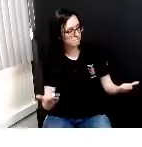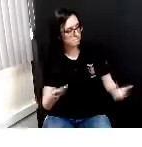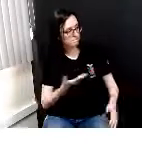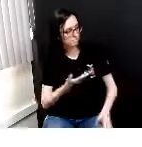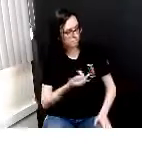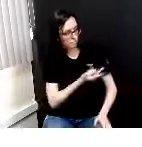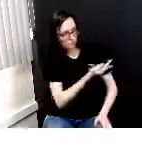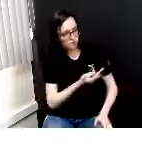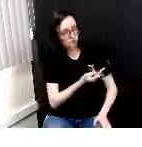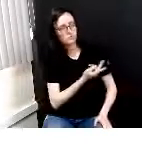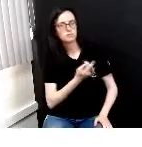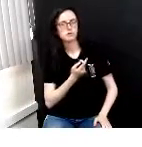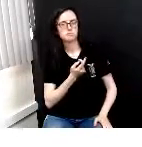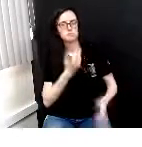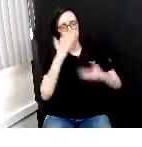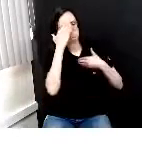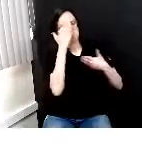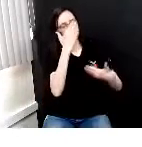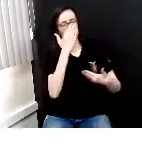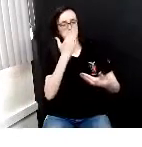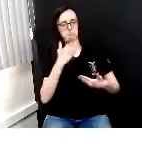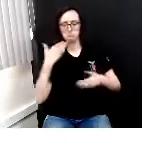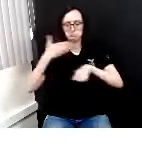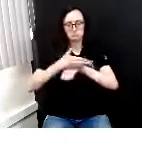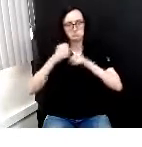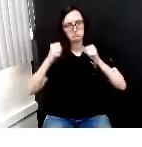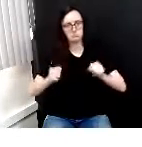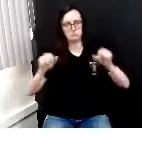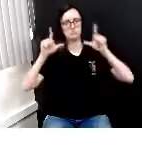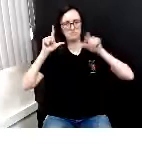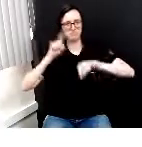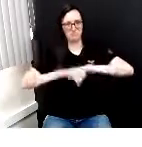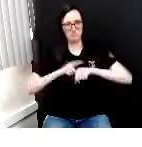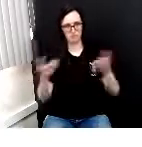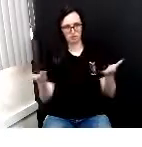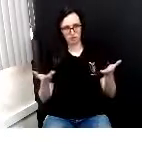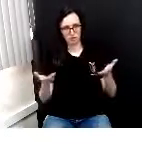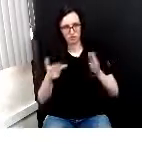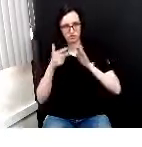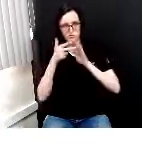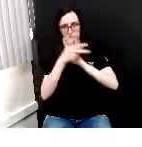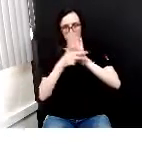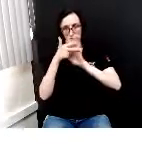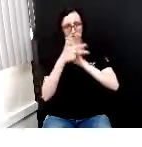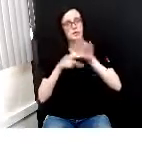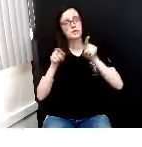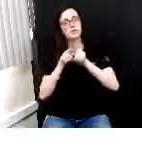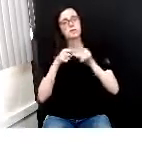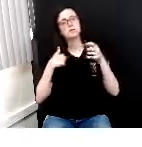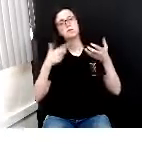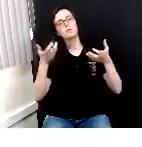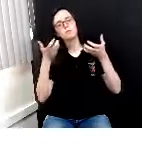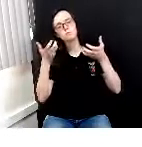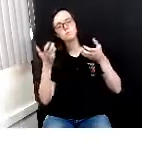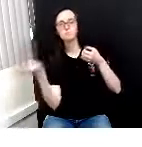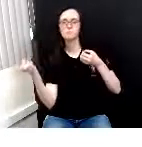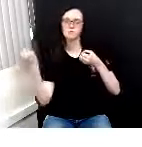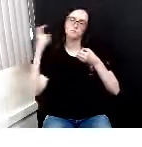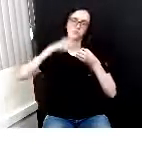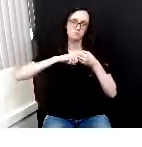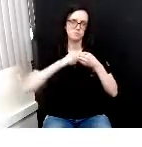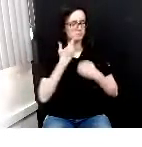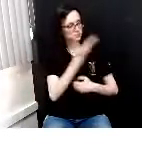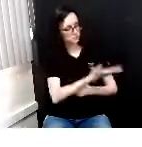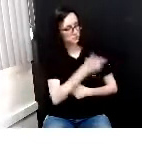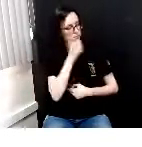nós agradecemos muito o convite para a participação aqui na webconferência e gostaria de retornar a palavra agora para a